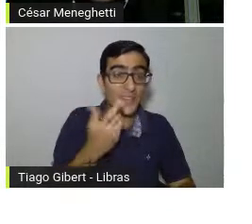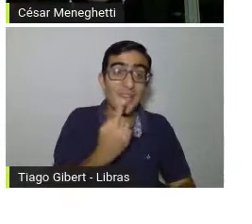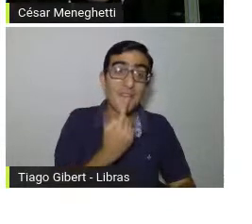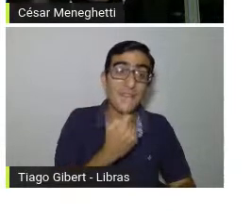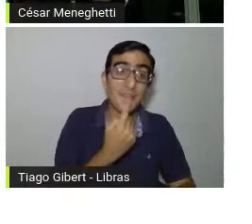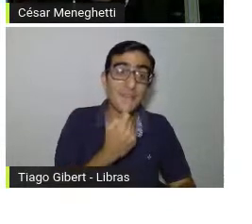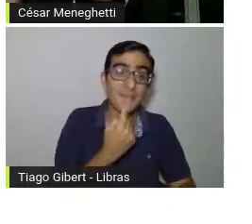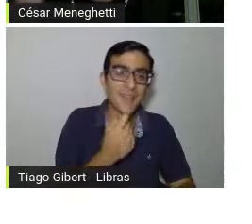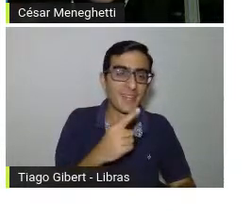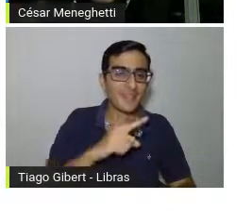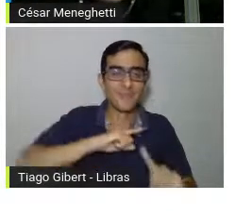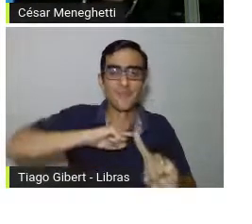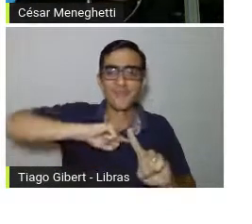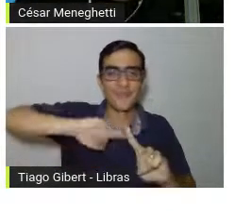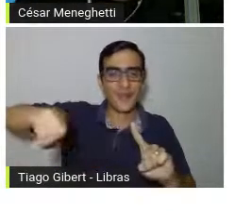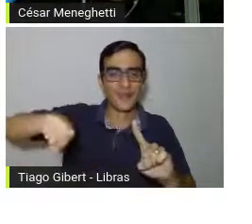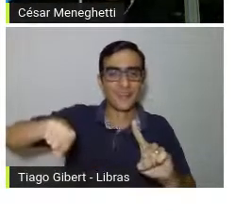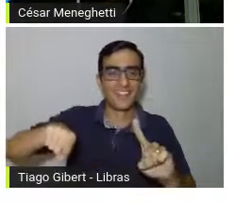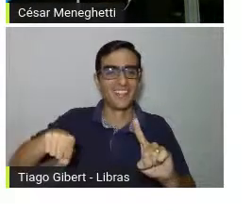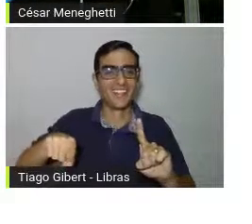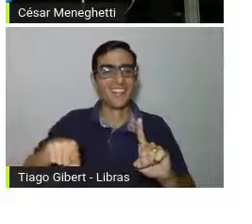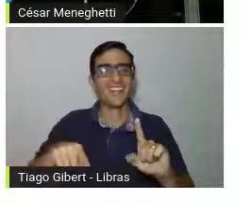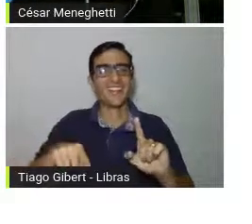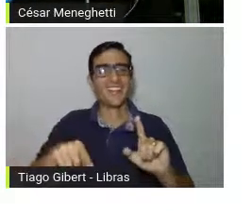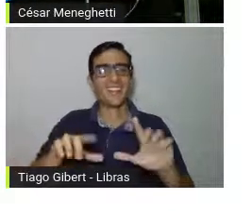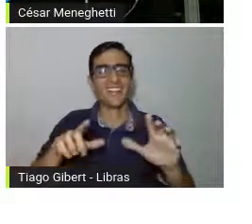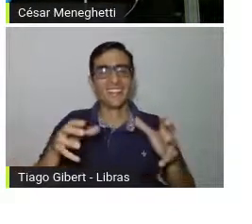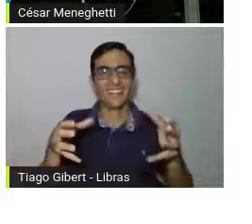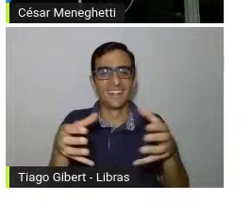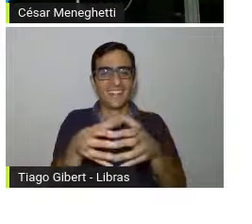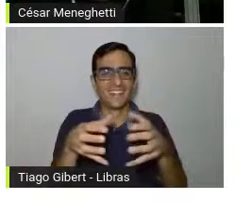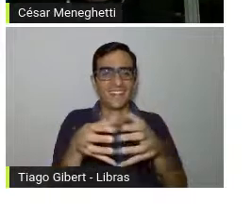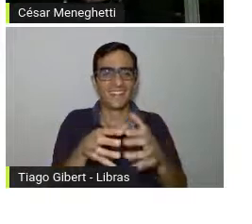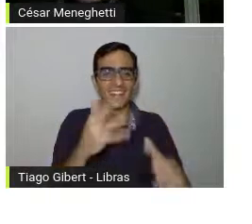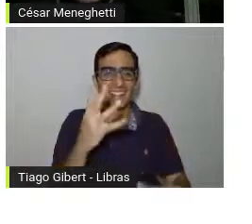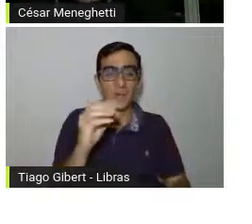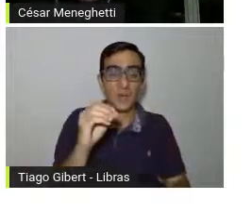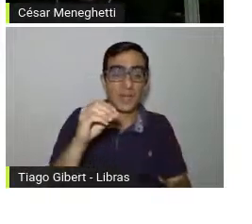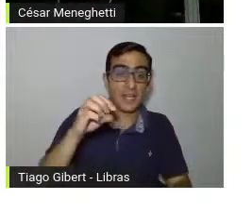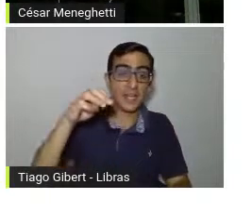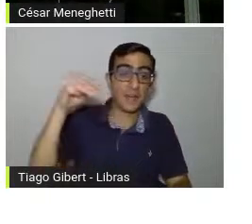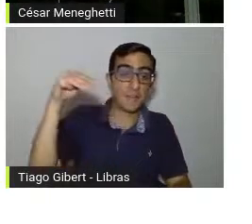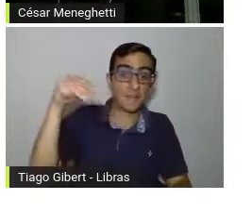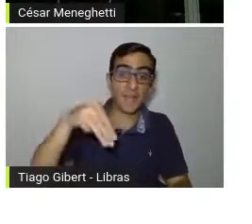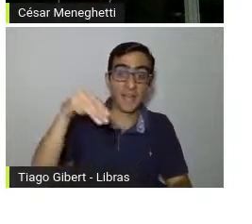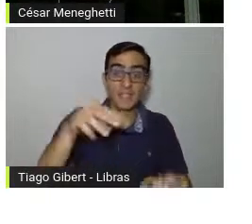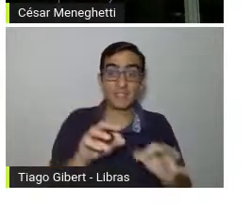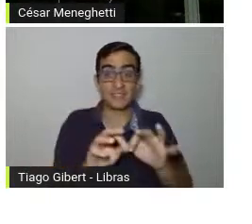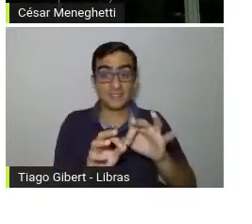me deixaram, né? Um standard de... Ia ter que ter 40 metros aí.